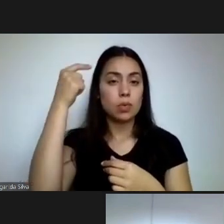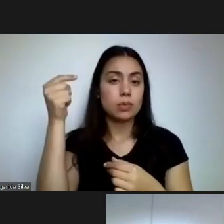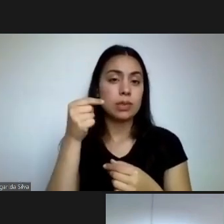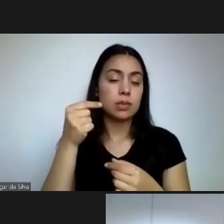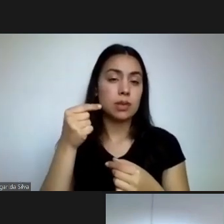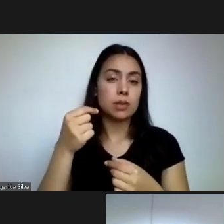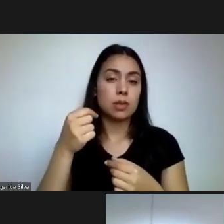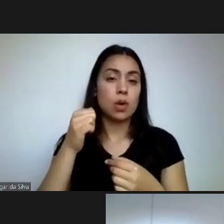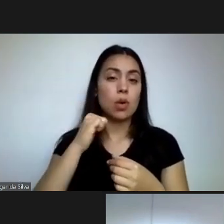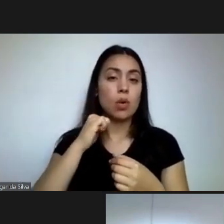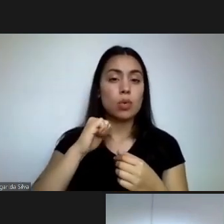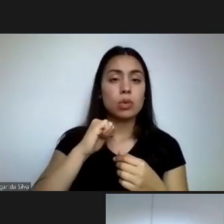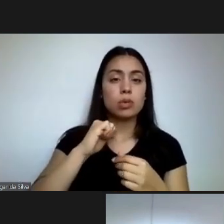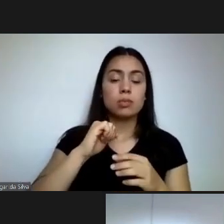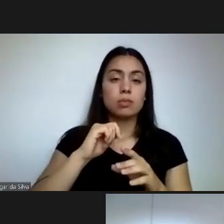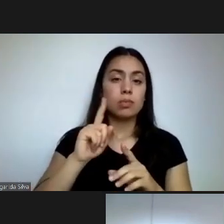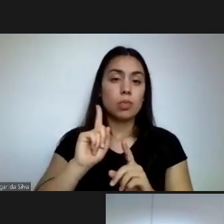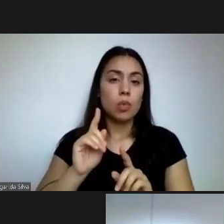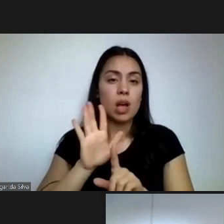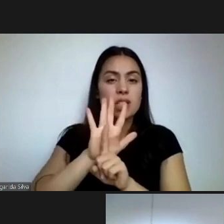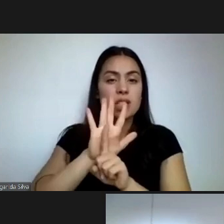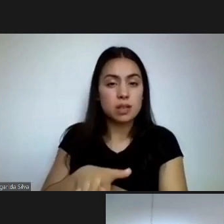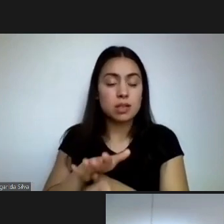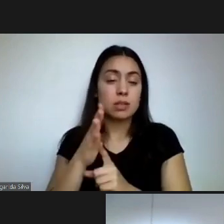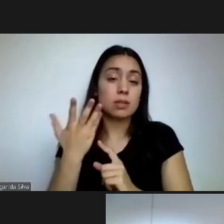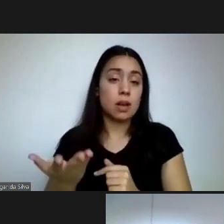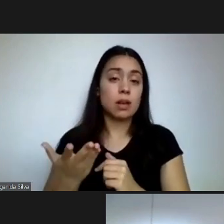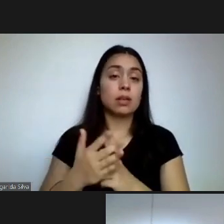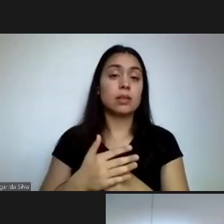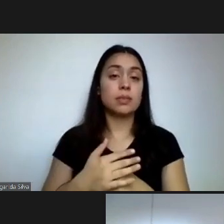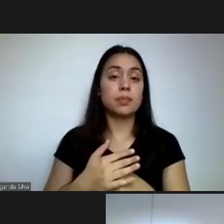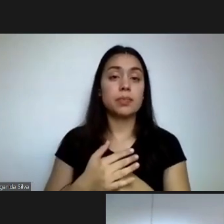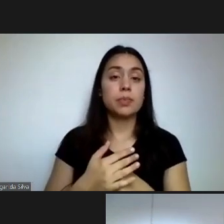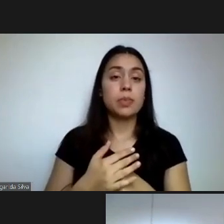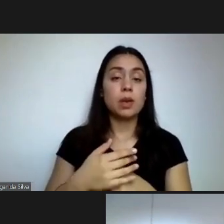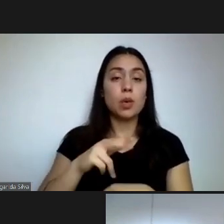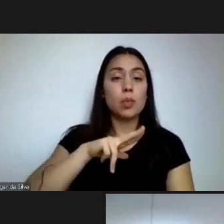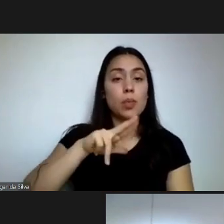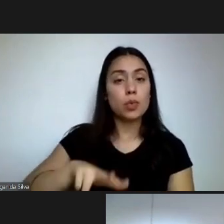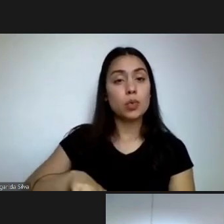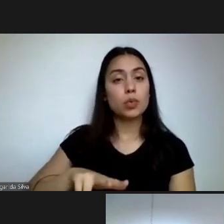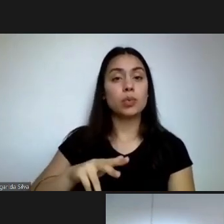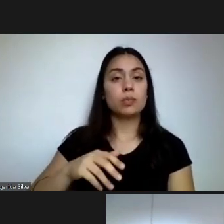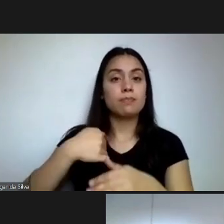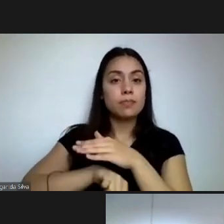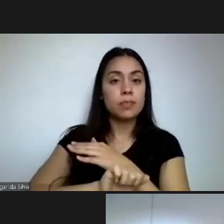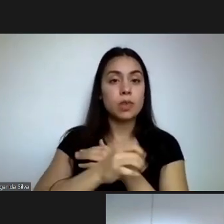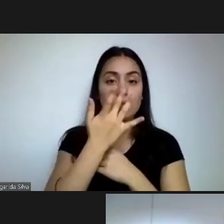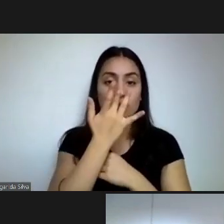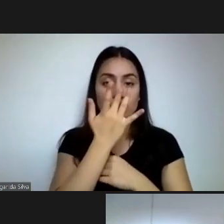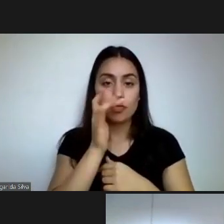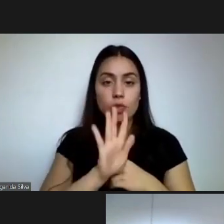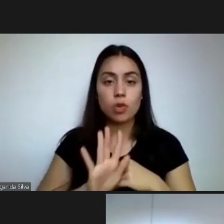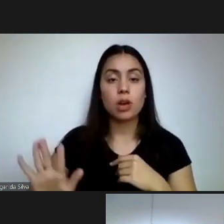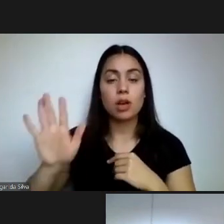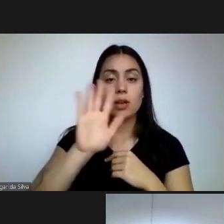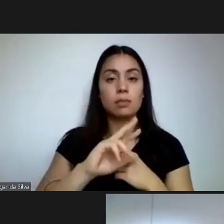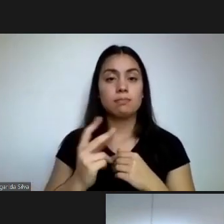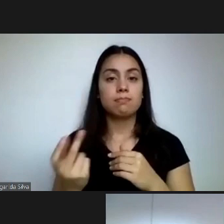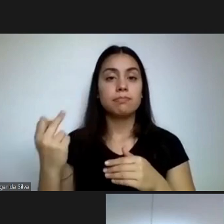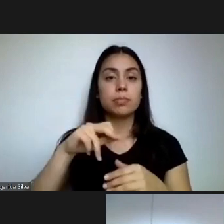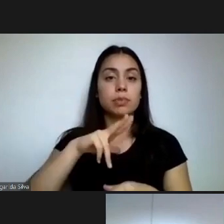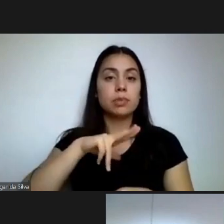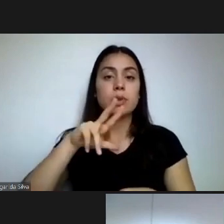como os falantes de português de países africanos e mesmo do Brasil são desvalorizados, tem a ver com a história, como a diversidade da